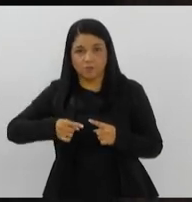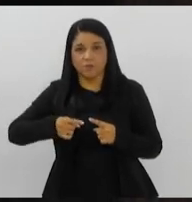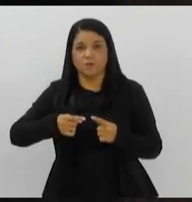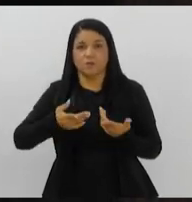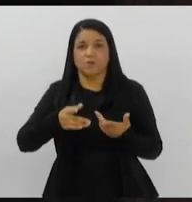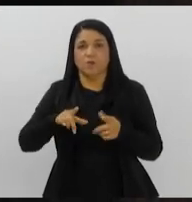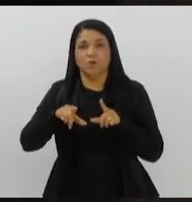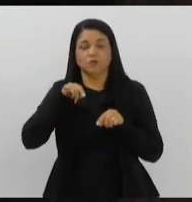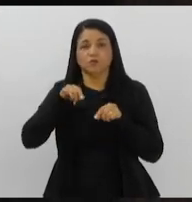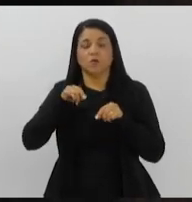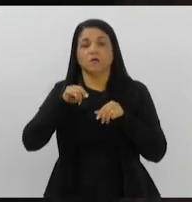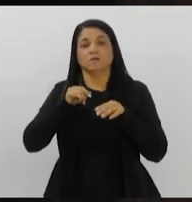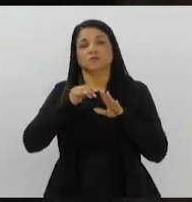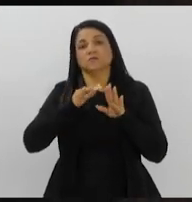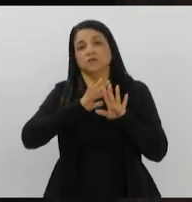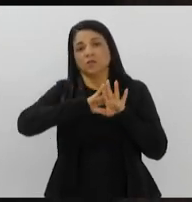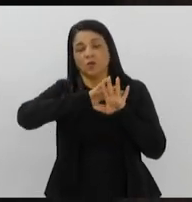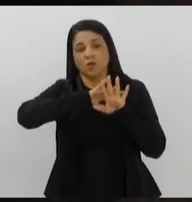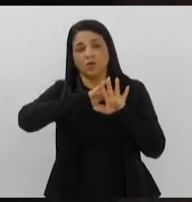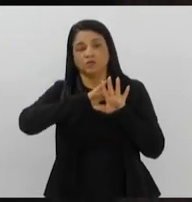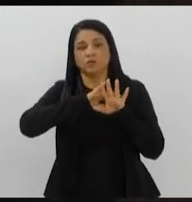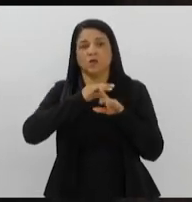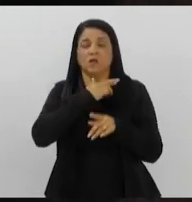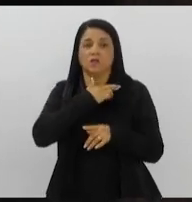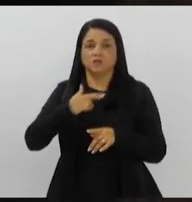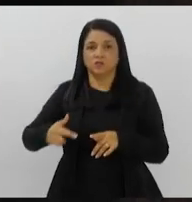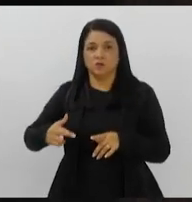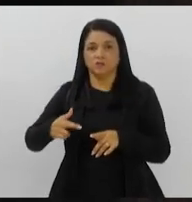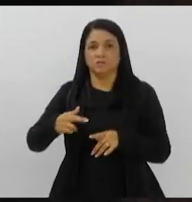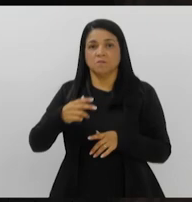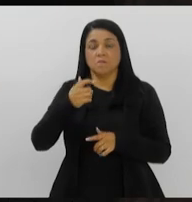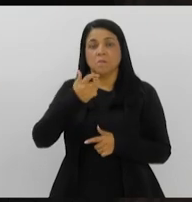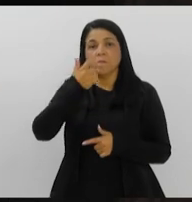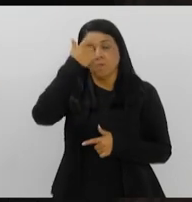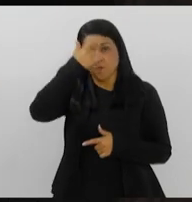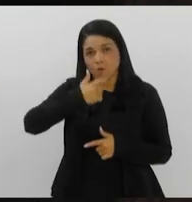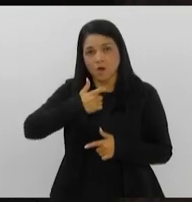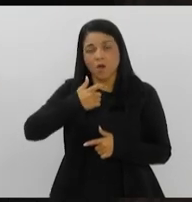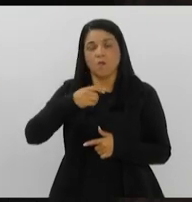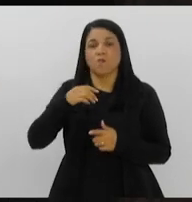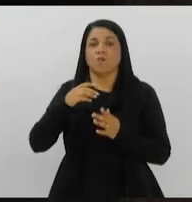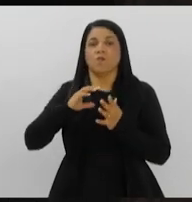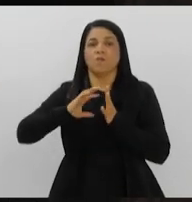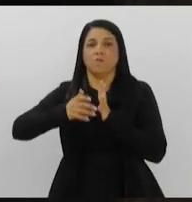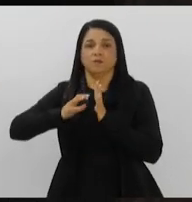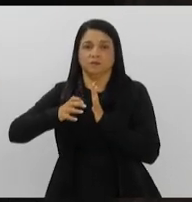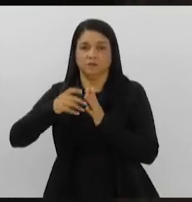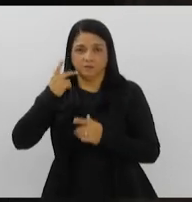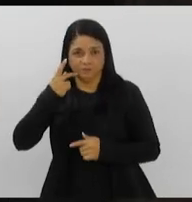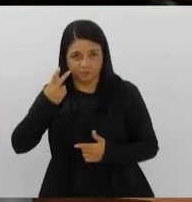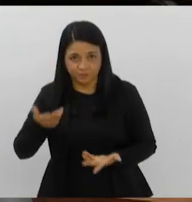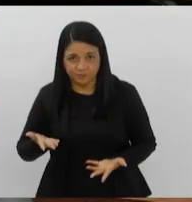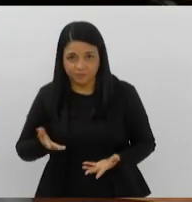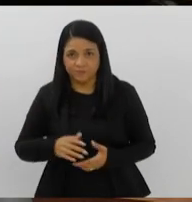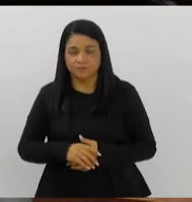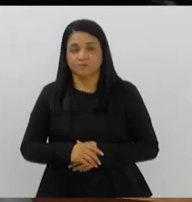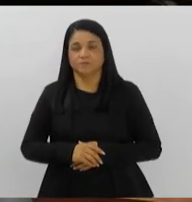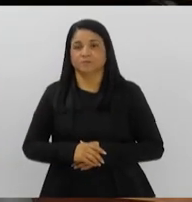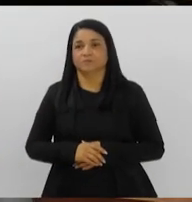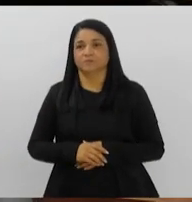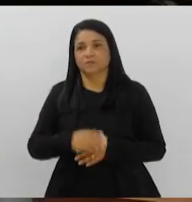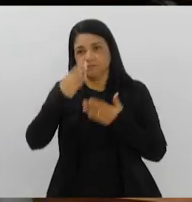preferências ideológicas, religiosas, morais, políticas e partidárias. Muito obrigado, nobre presidente.